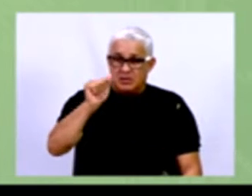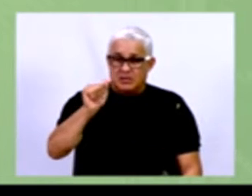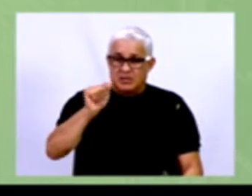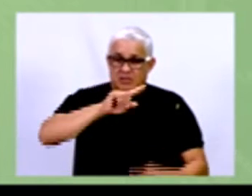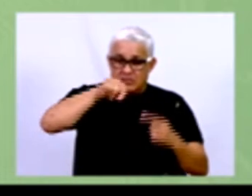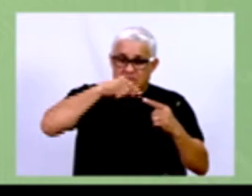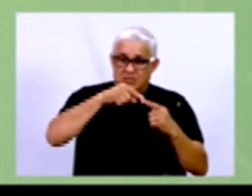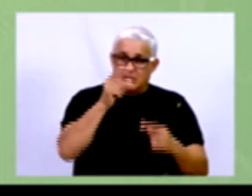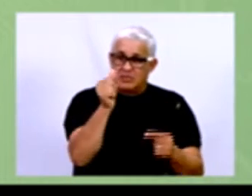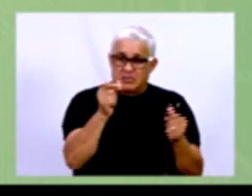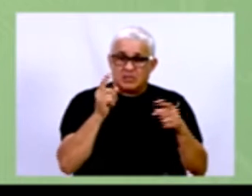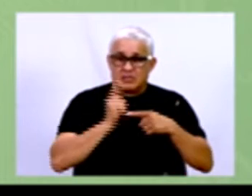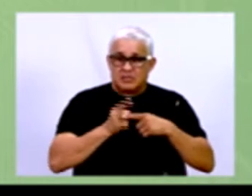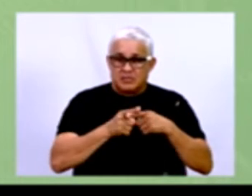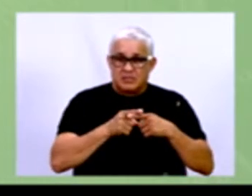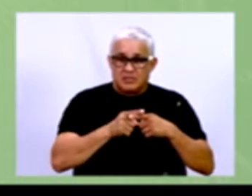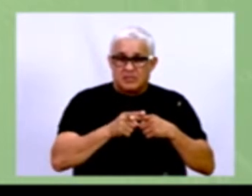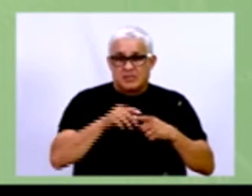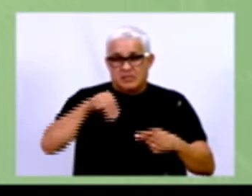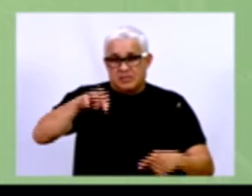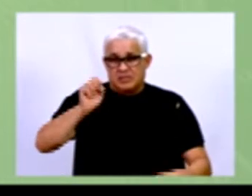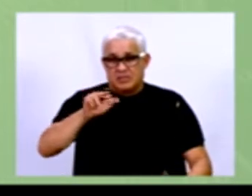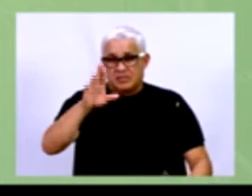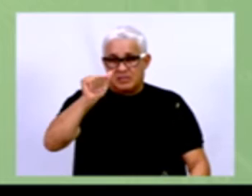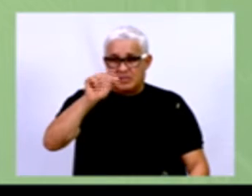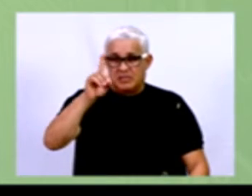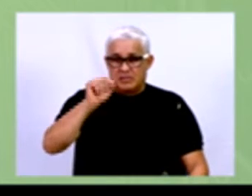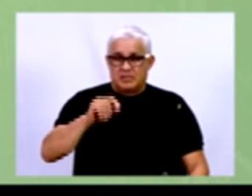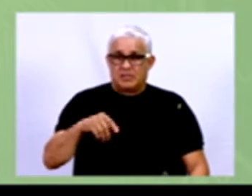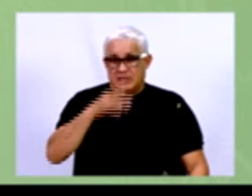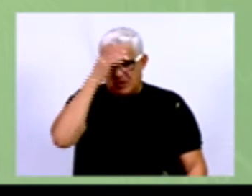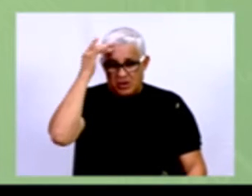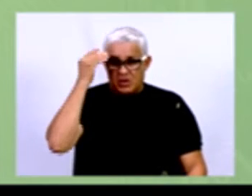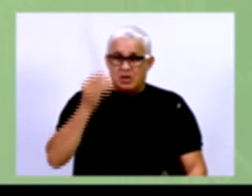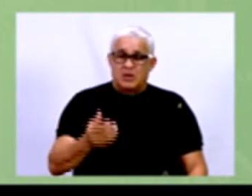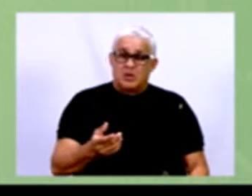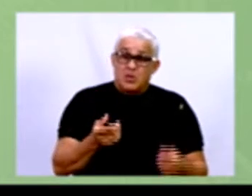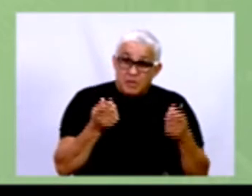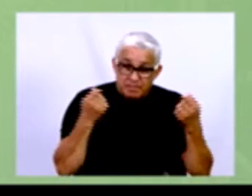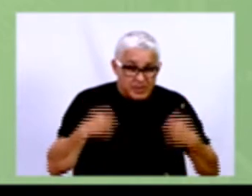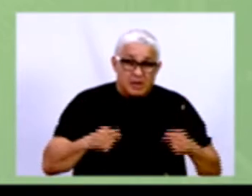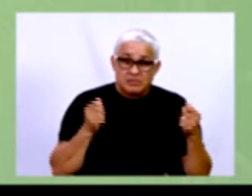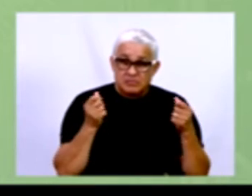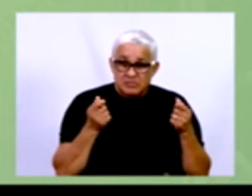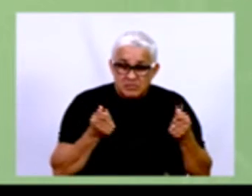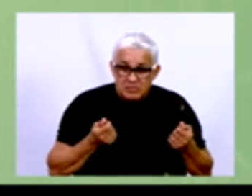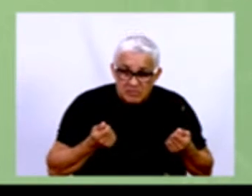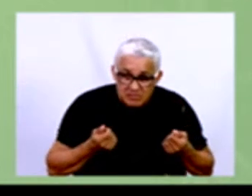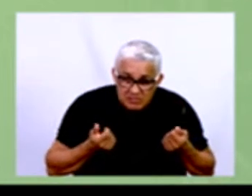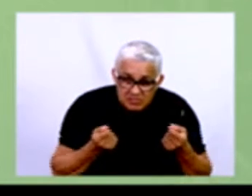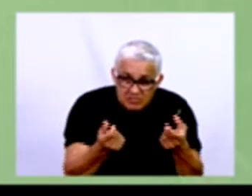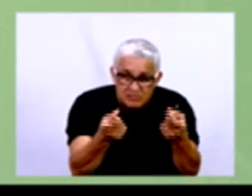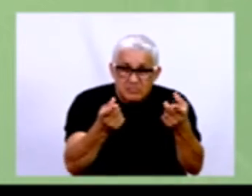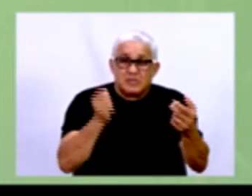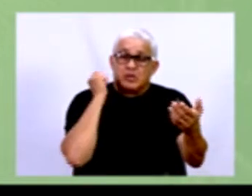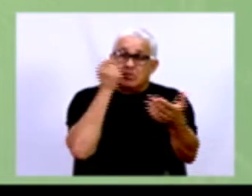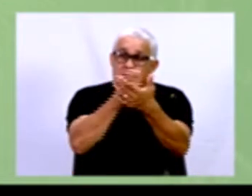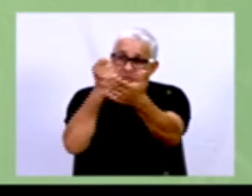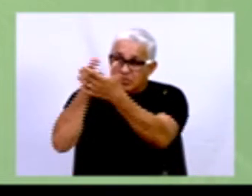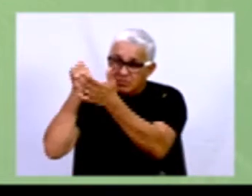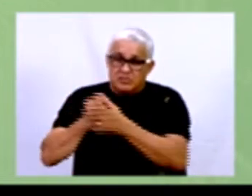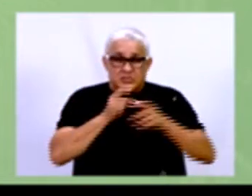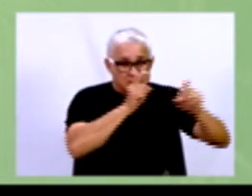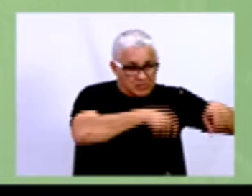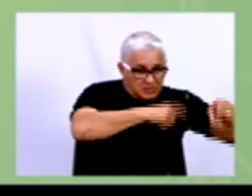economia. Por quê? O mercado, os consumidores, têm que ter renda para consumir, para que a indústria produza, para que a agricultura